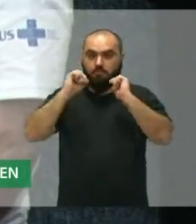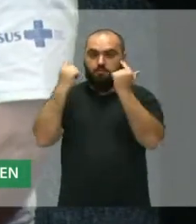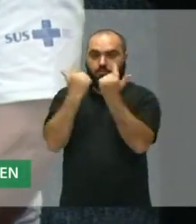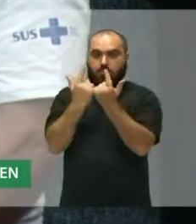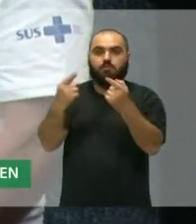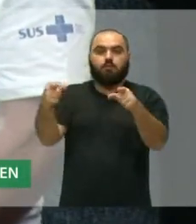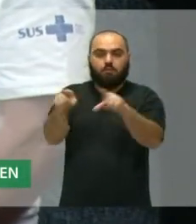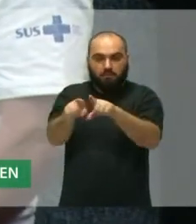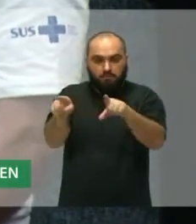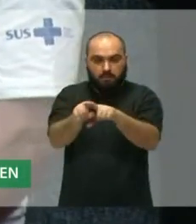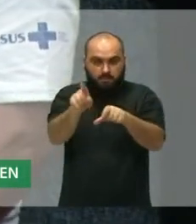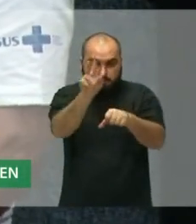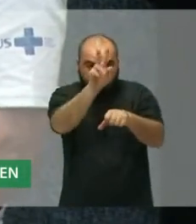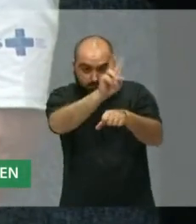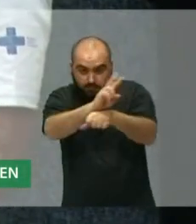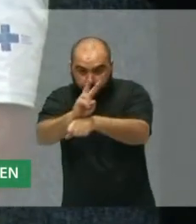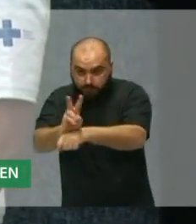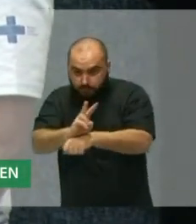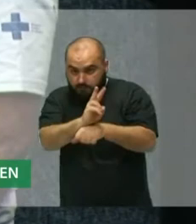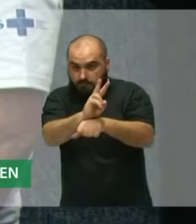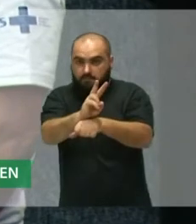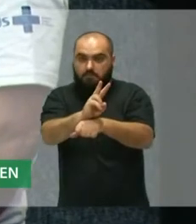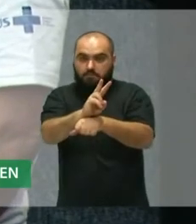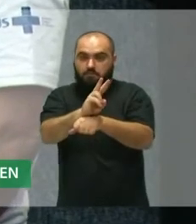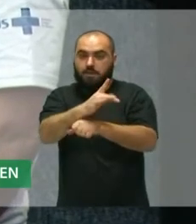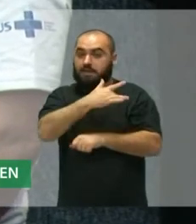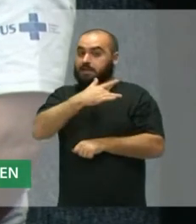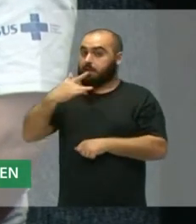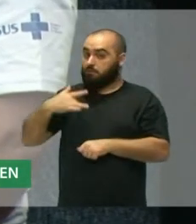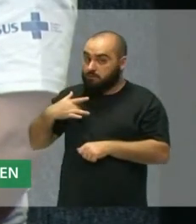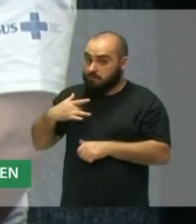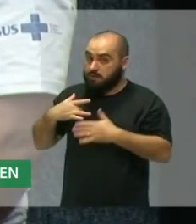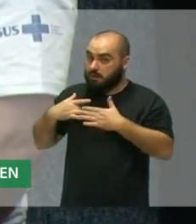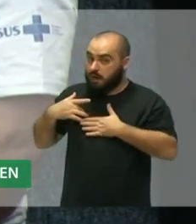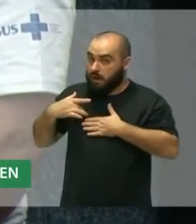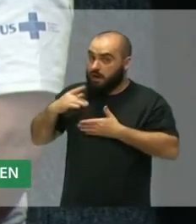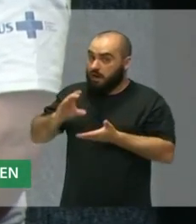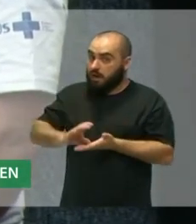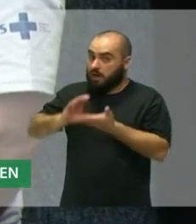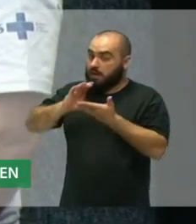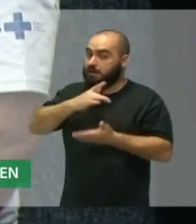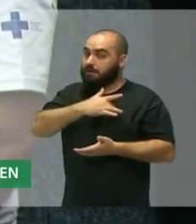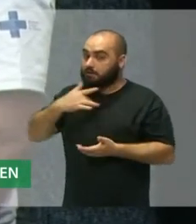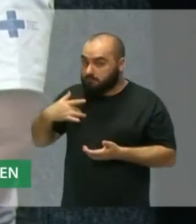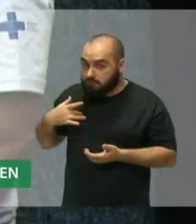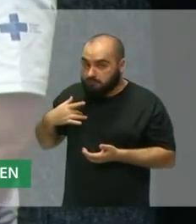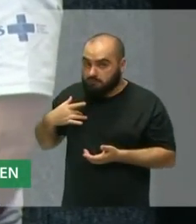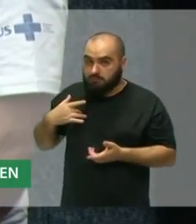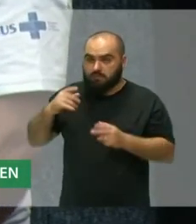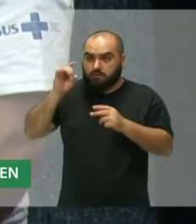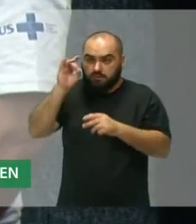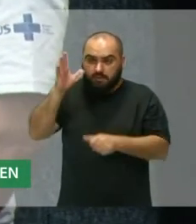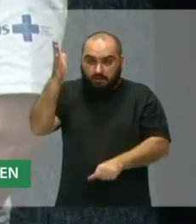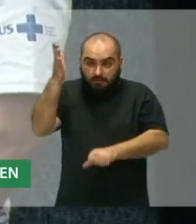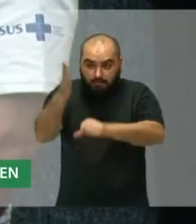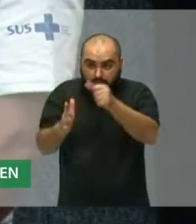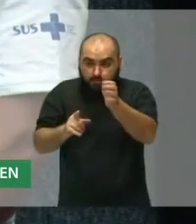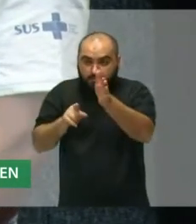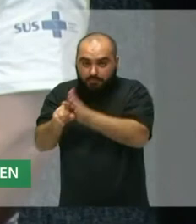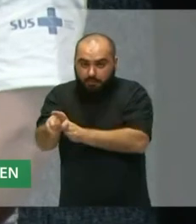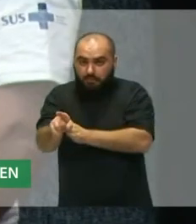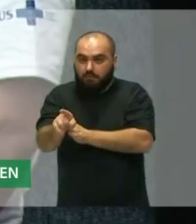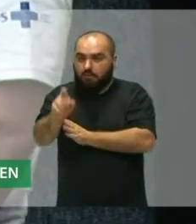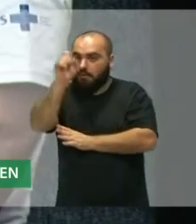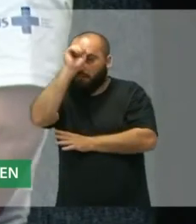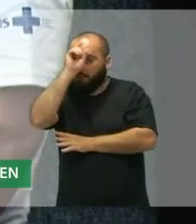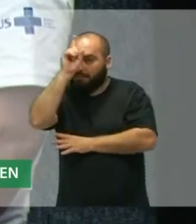órgão fiscalizador. Somos um órgão fiscalizador da saúde, né? E só o primeiro questionamento que a gente faz, tanto ao